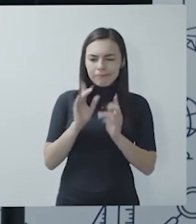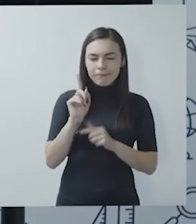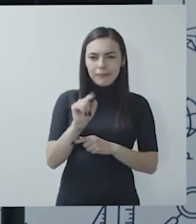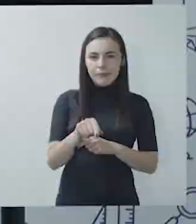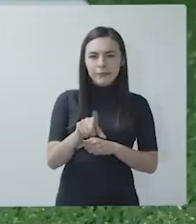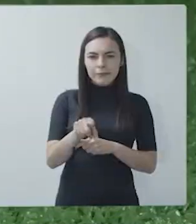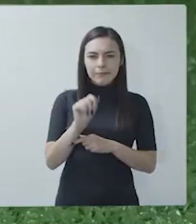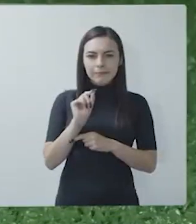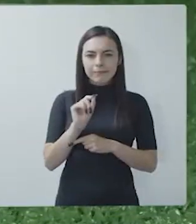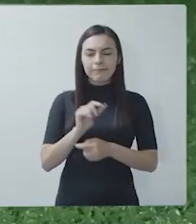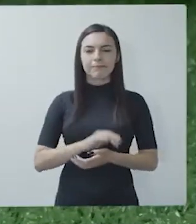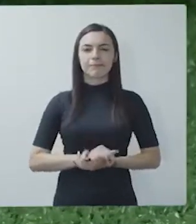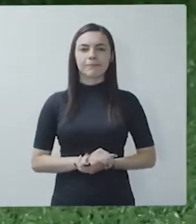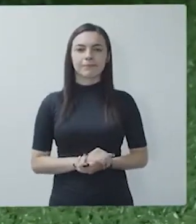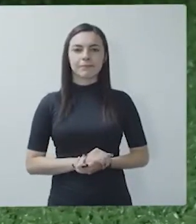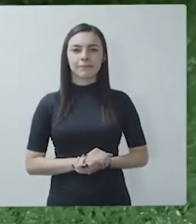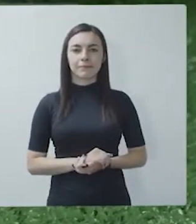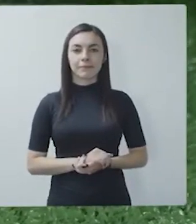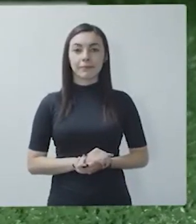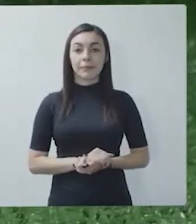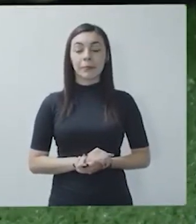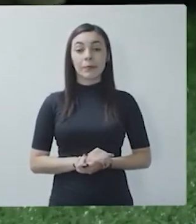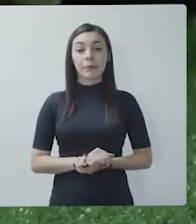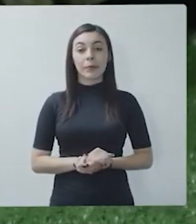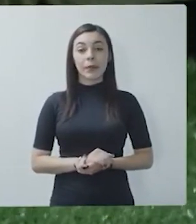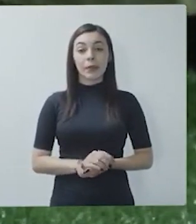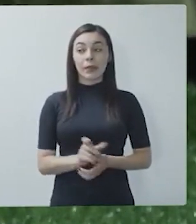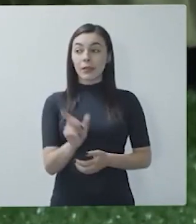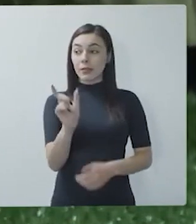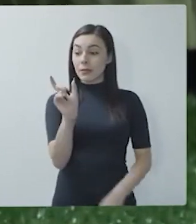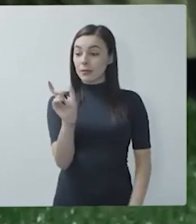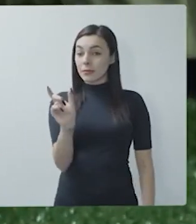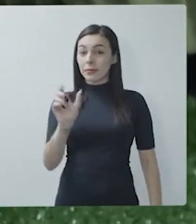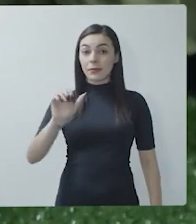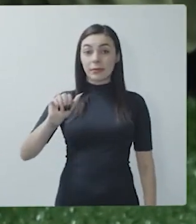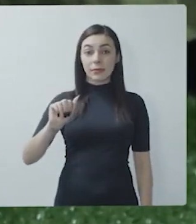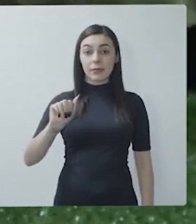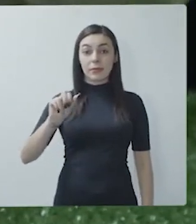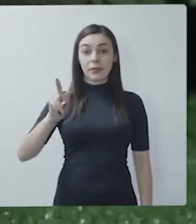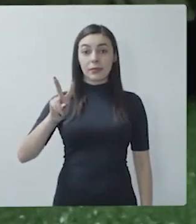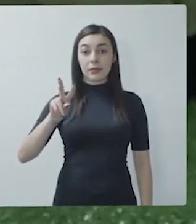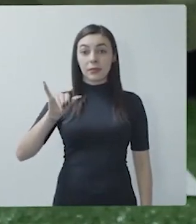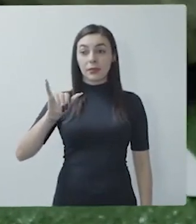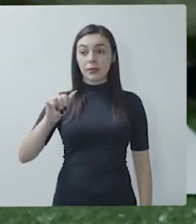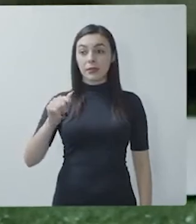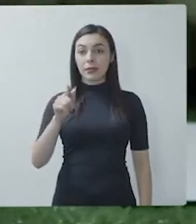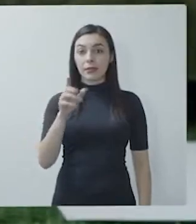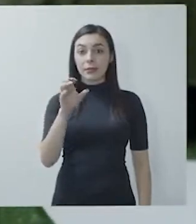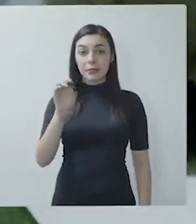aqui. A palavra avião. Não